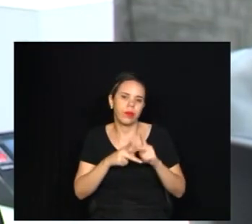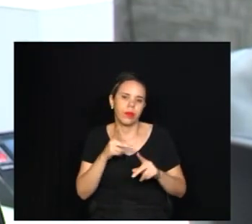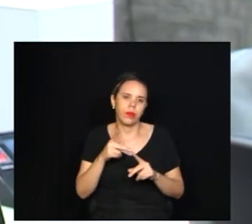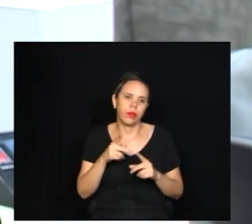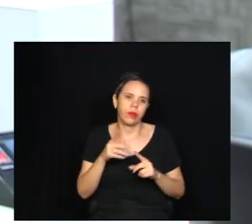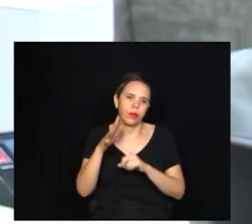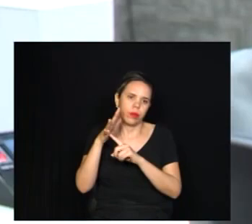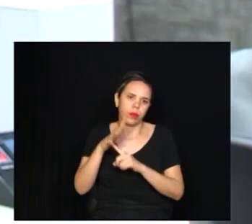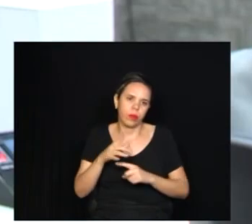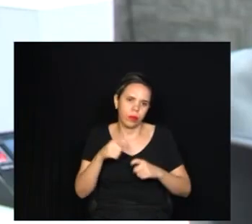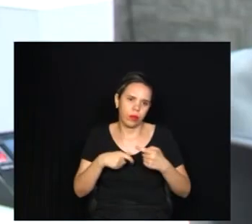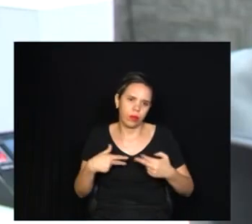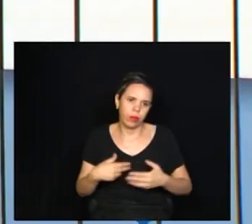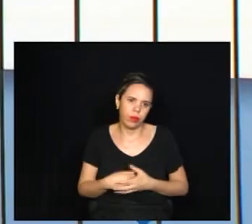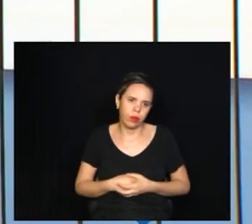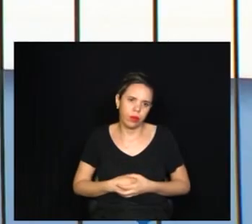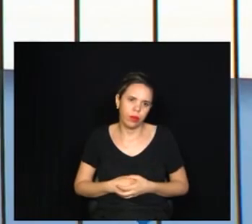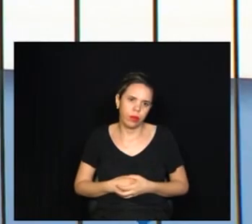vítimas de violência sexual.